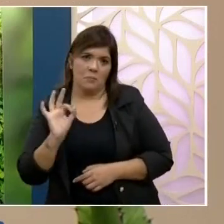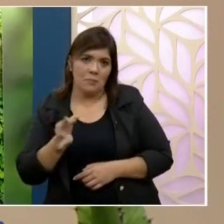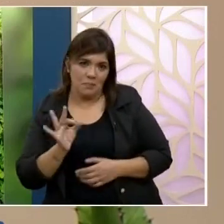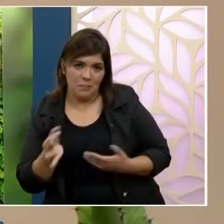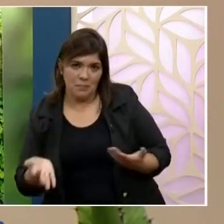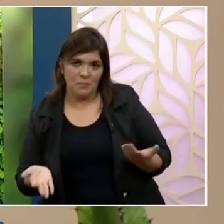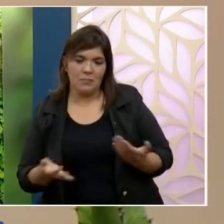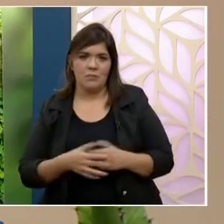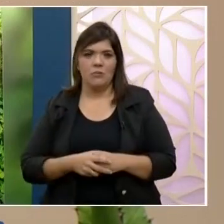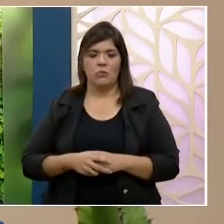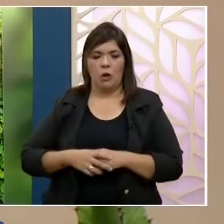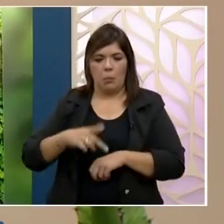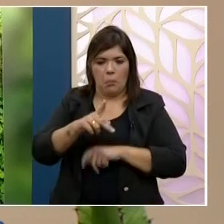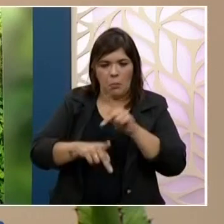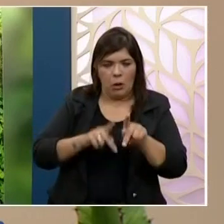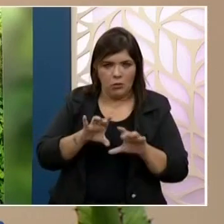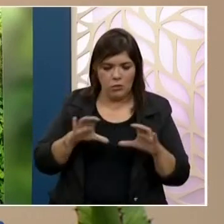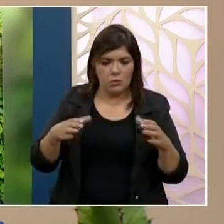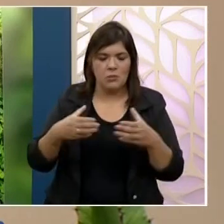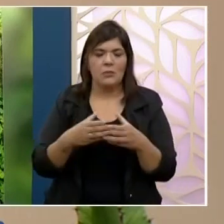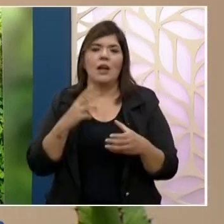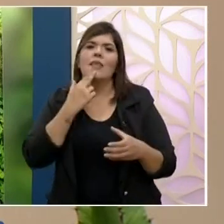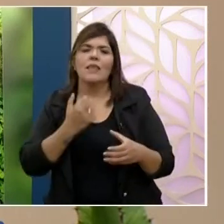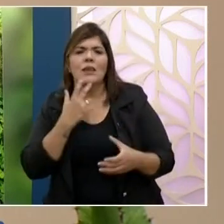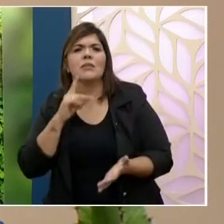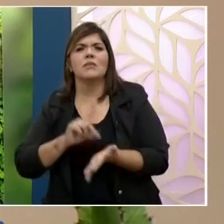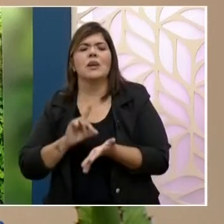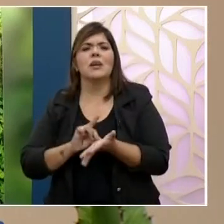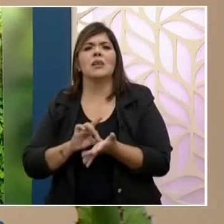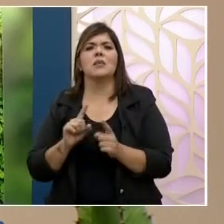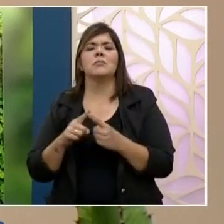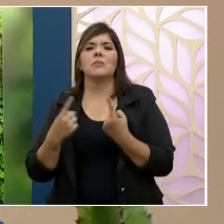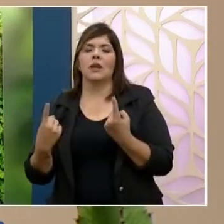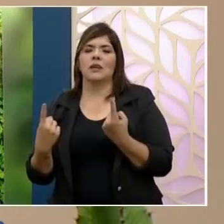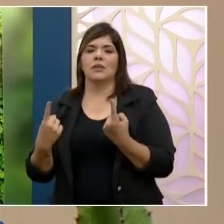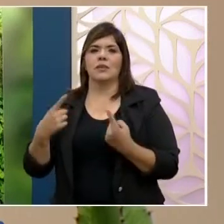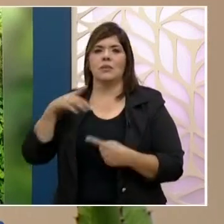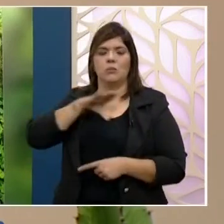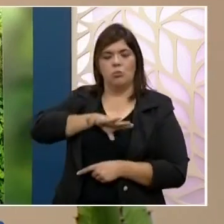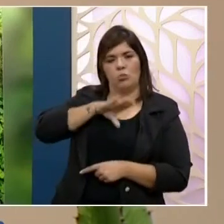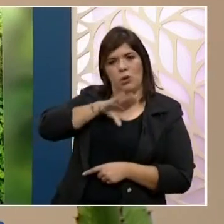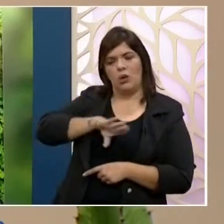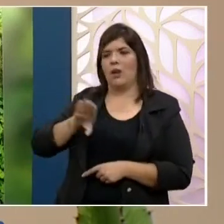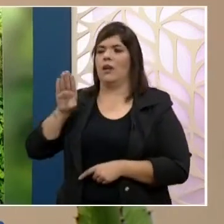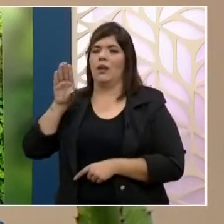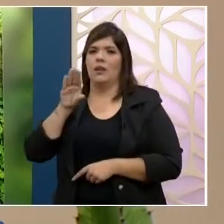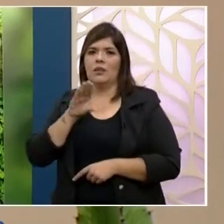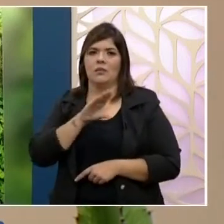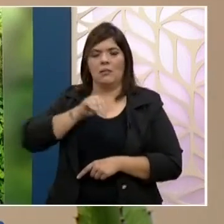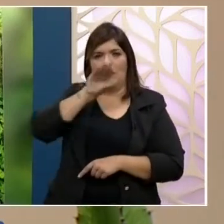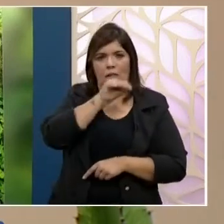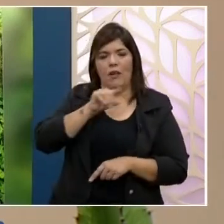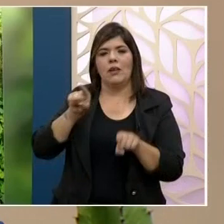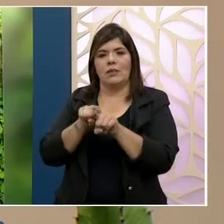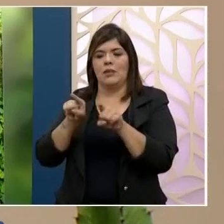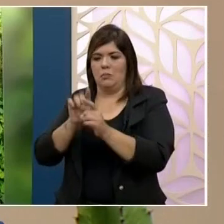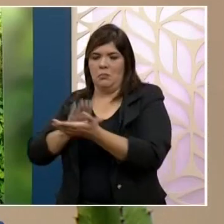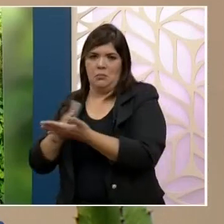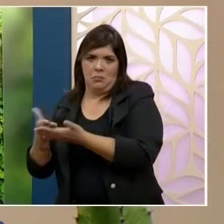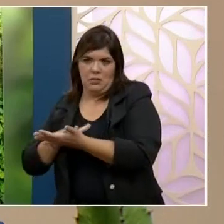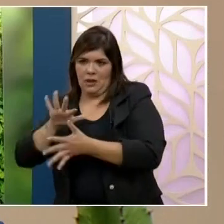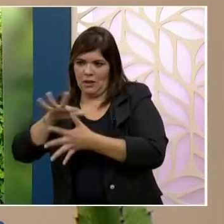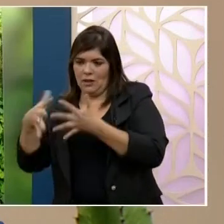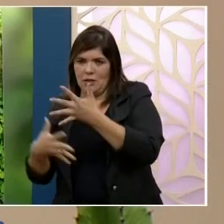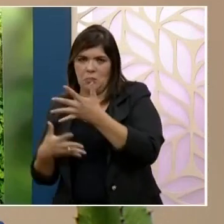língua falada por povos, ela é uma língua realmente. Então, quem fala Libre, quem fala português, por exemplo, é bilíngue, pode ser considerado bilíngue. E uma